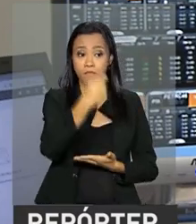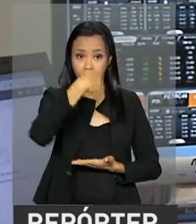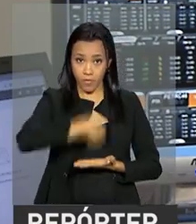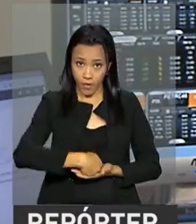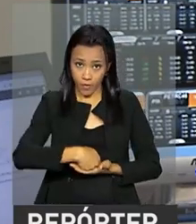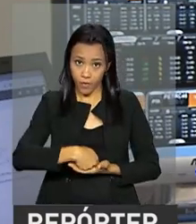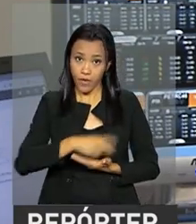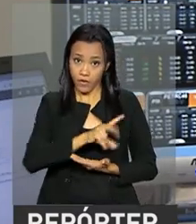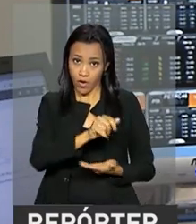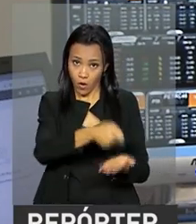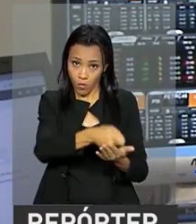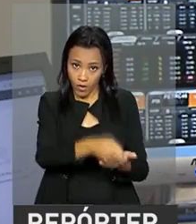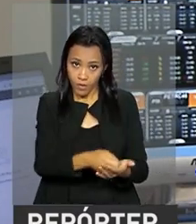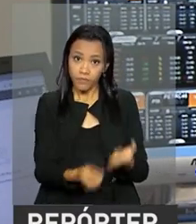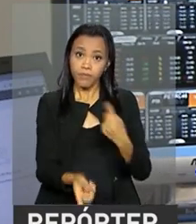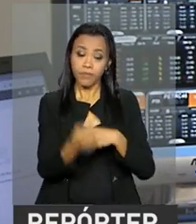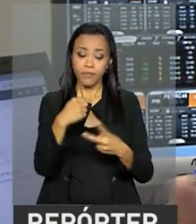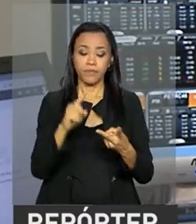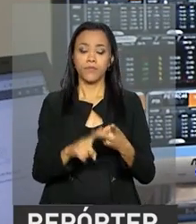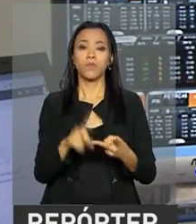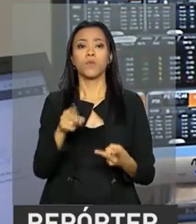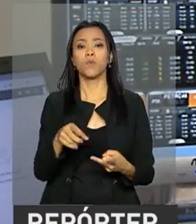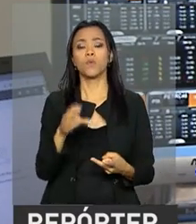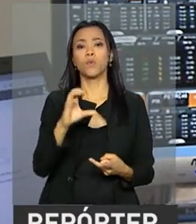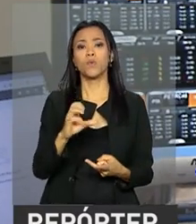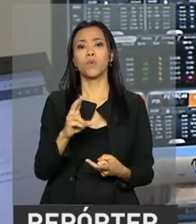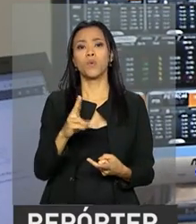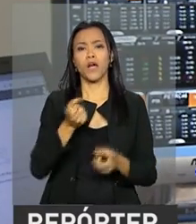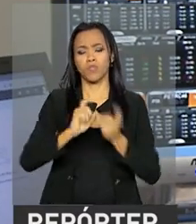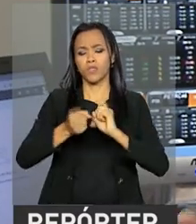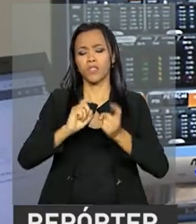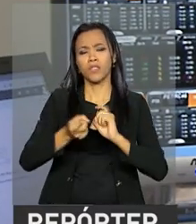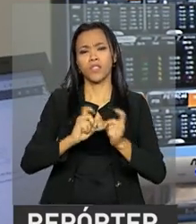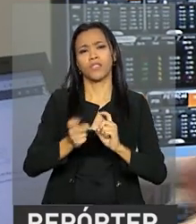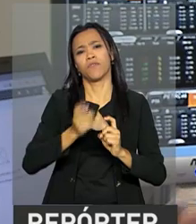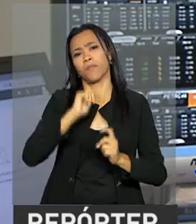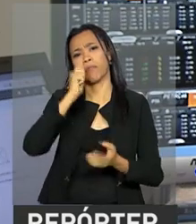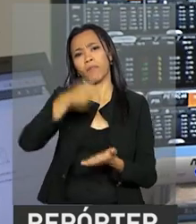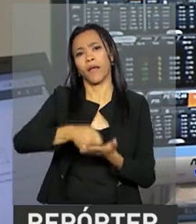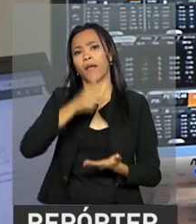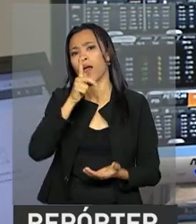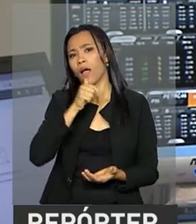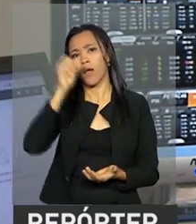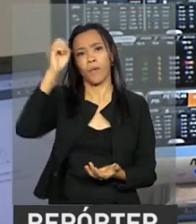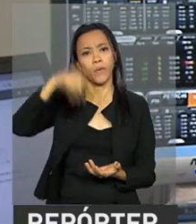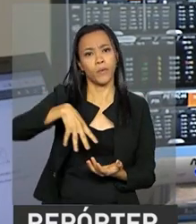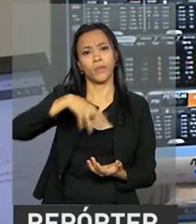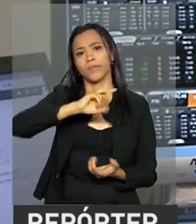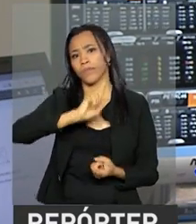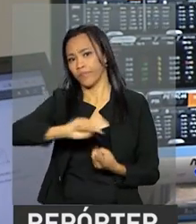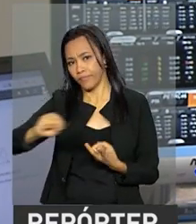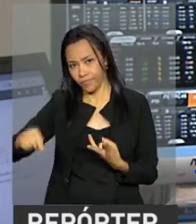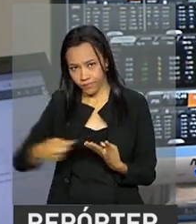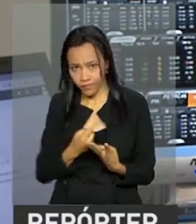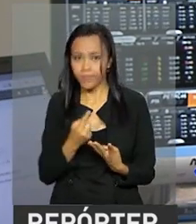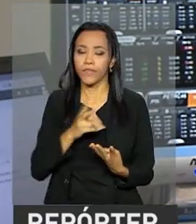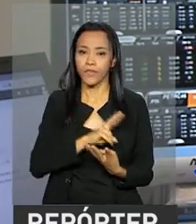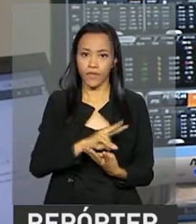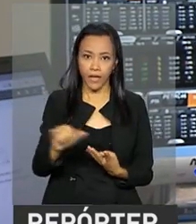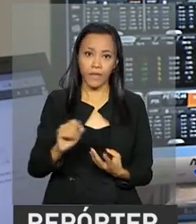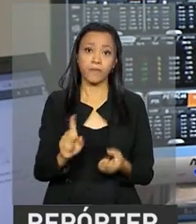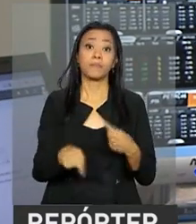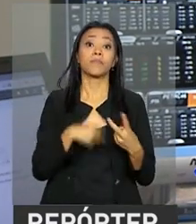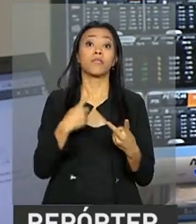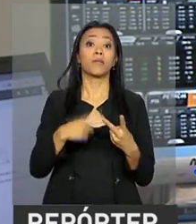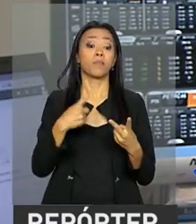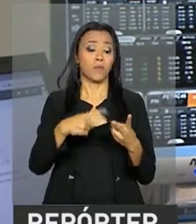ele vai cobrar segundo o custo administrativo funcionários luz água ele vai tá cobrando também nesse spread